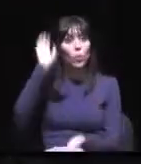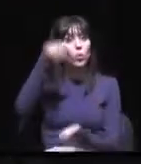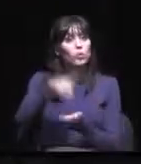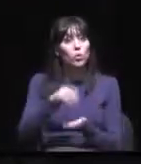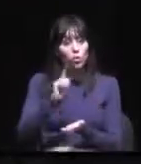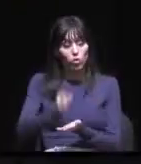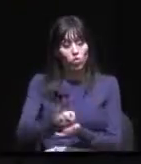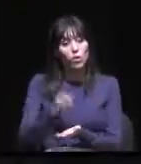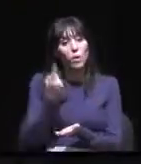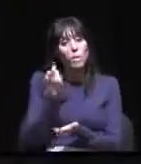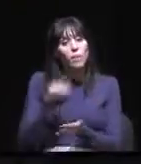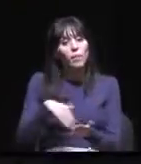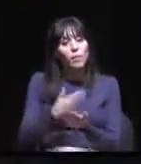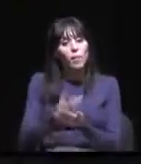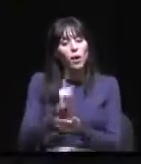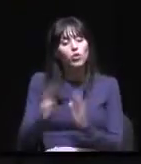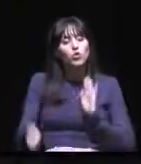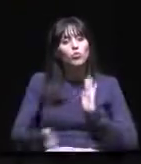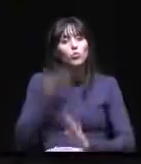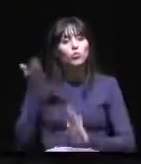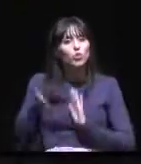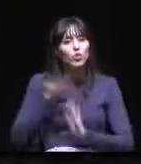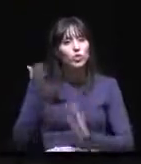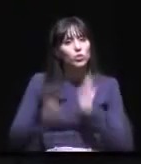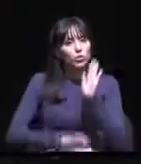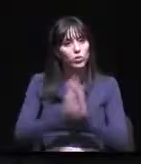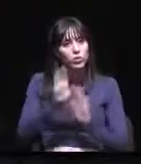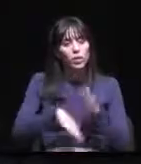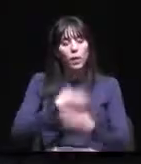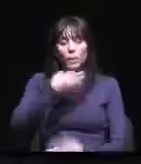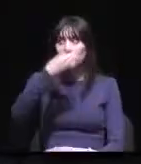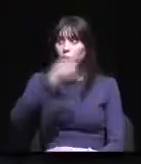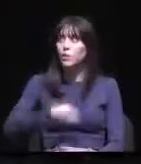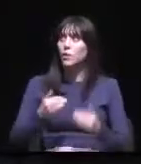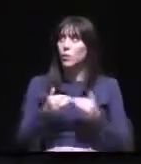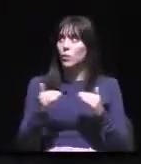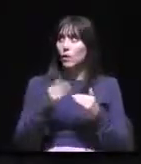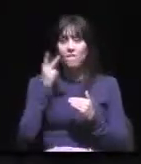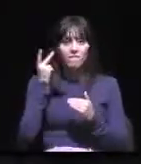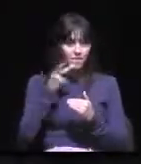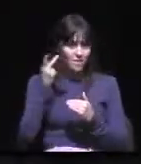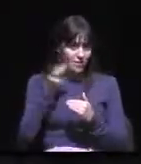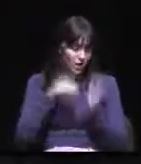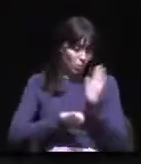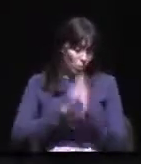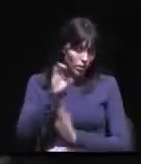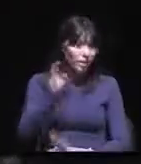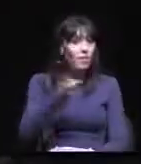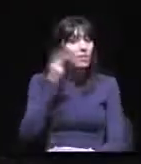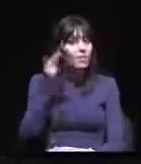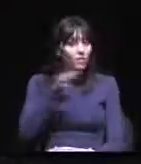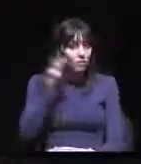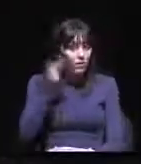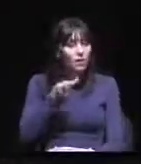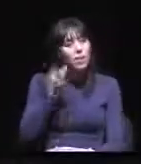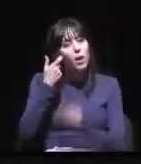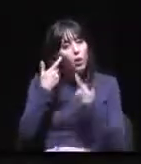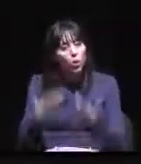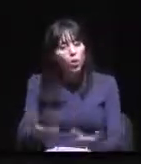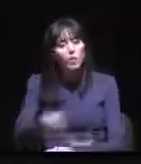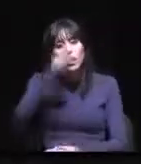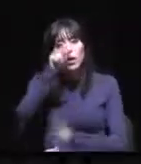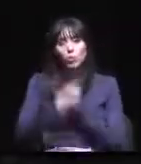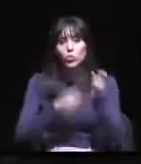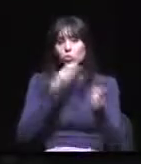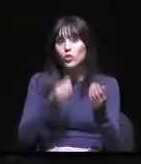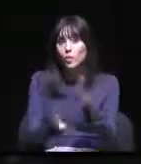que providenciar condições urgentes que garantam níveis de qualidade de vida dignas para o outono dos mais idosos, os quais, alertam